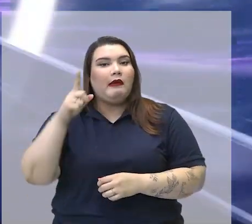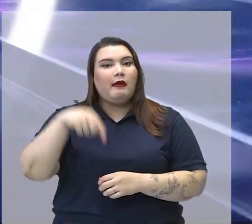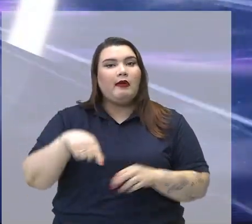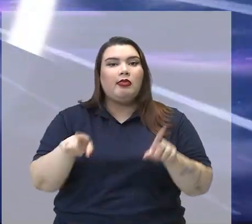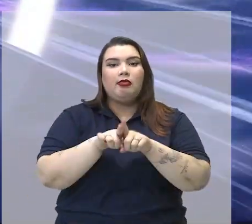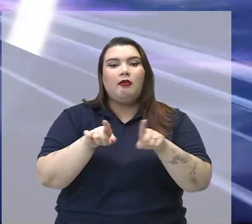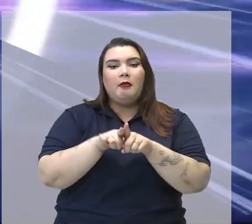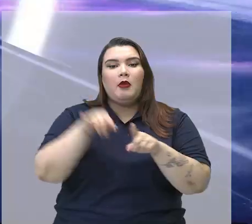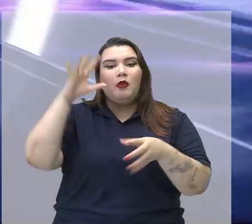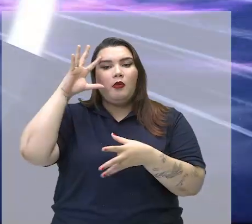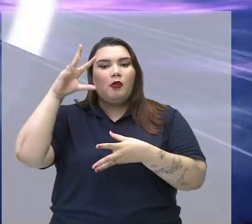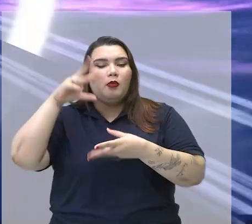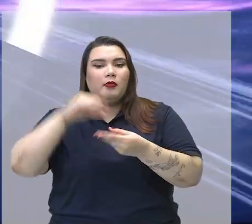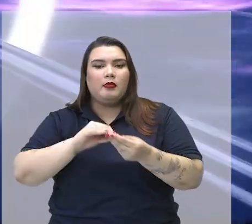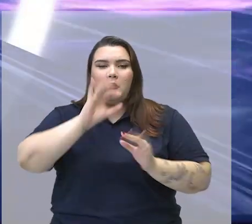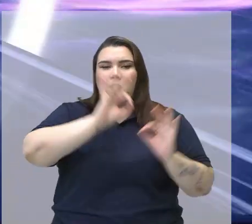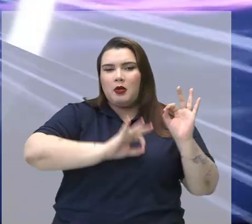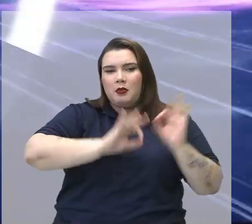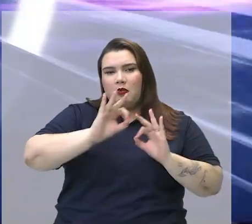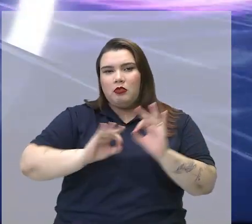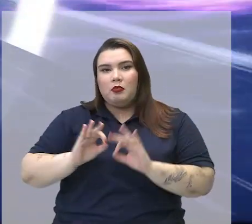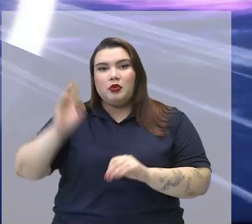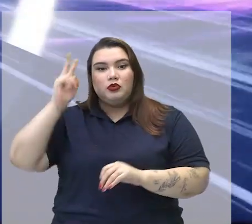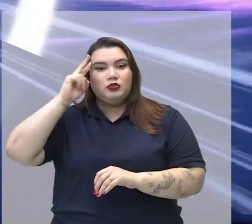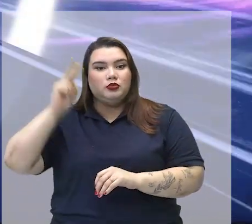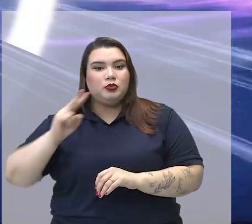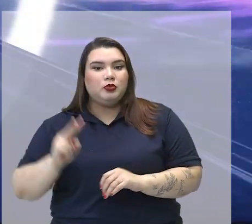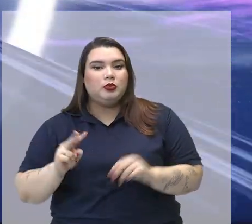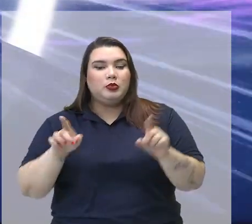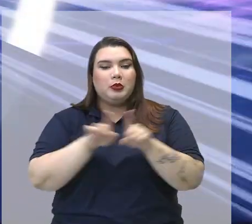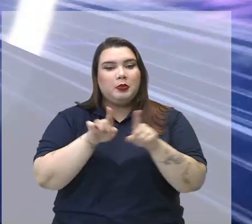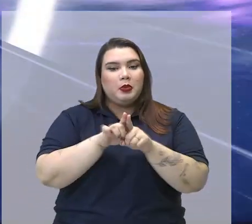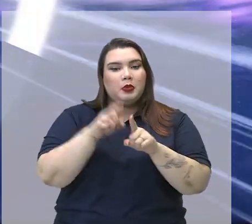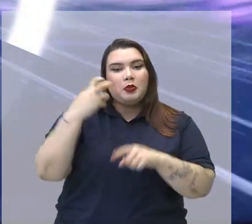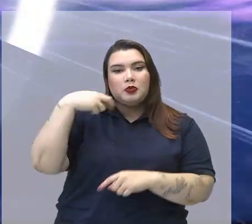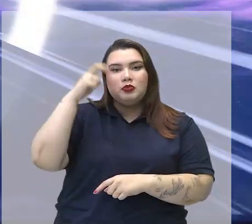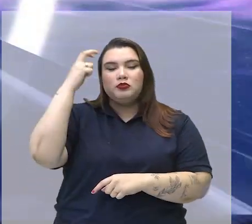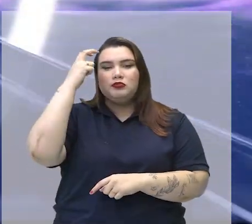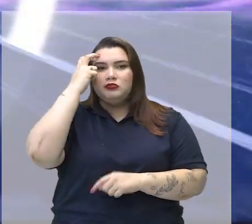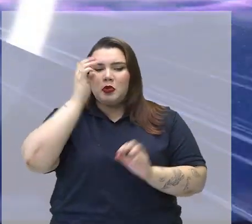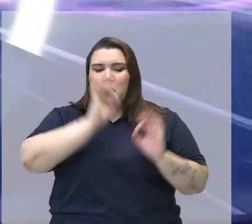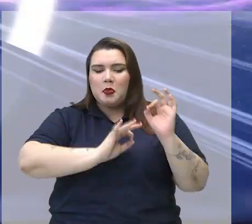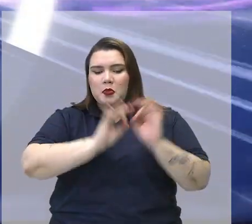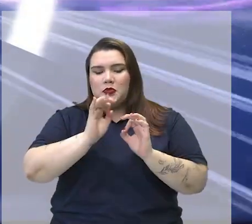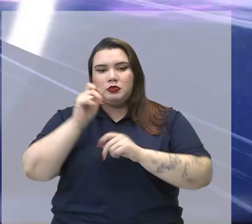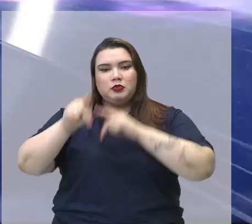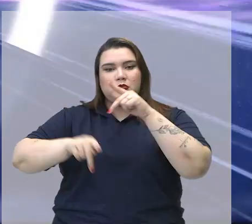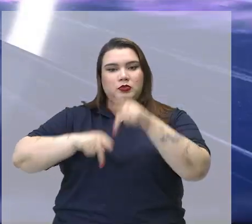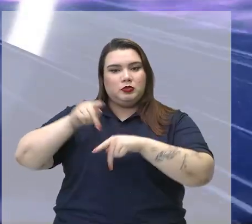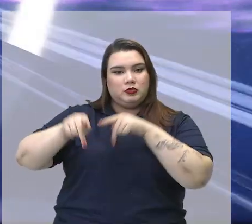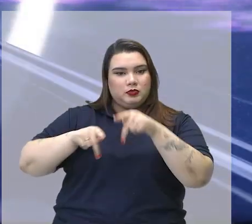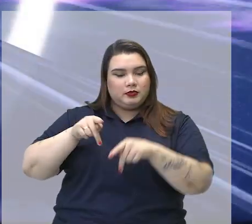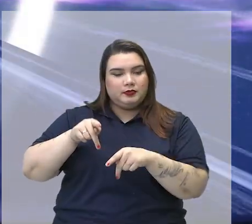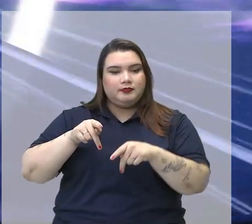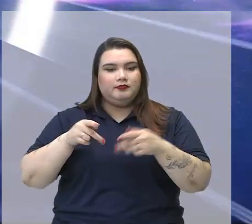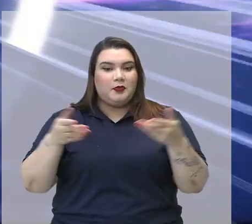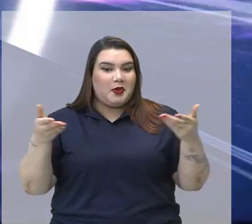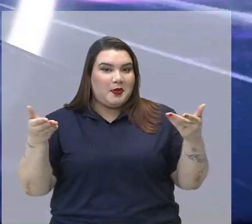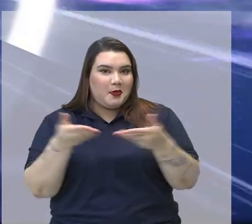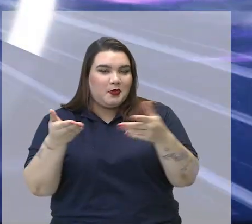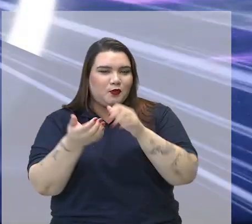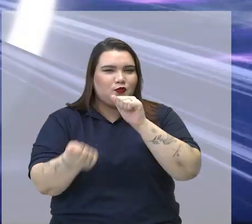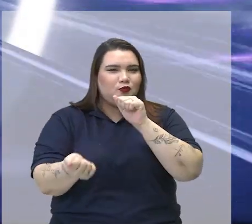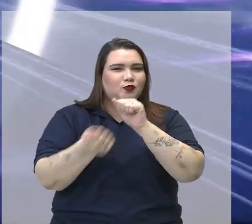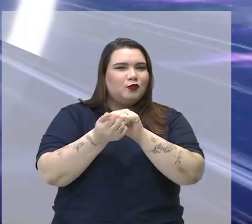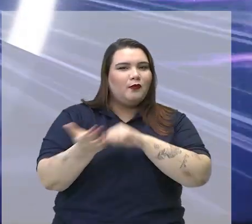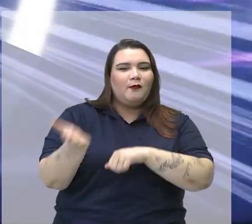também compreender os processos históricos e culturais que moldam os povos. Agora